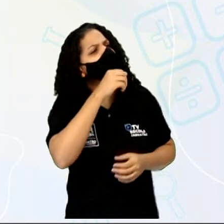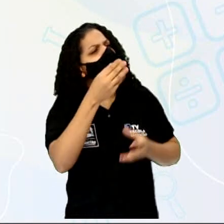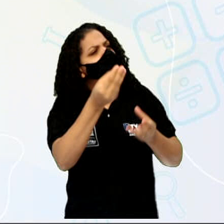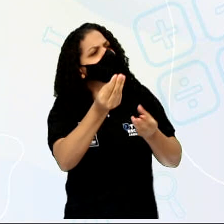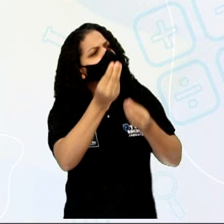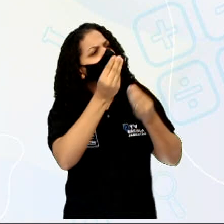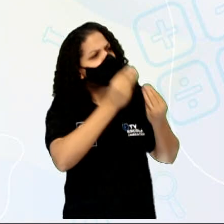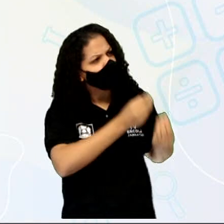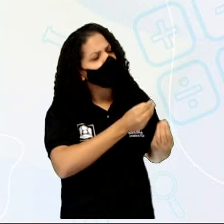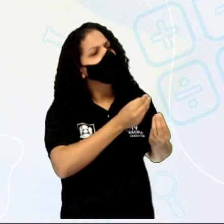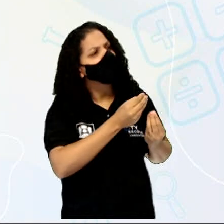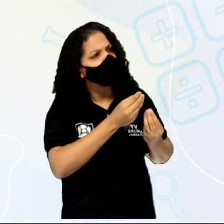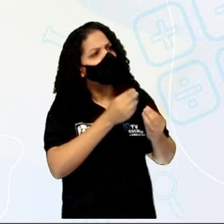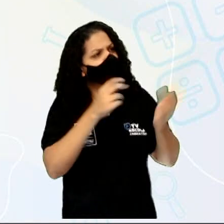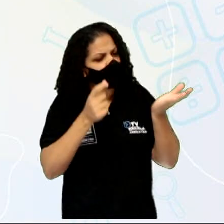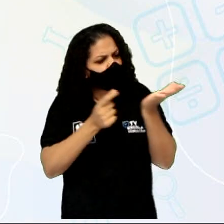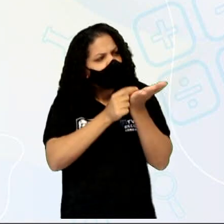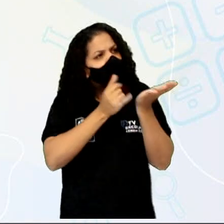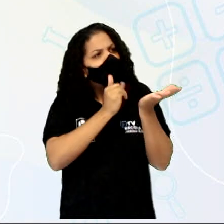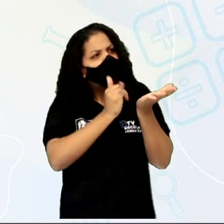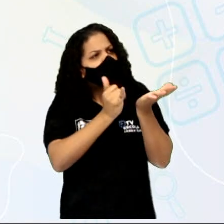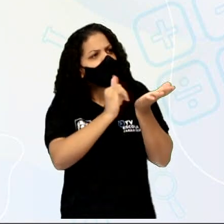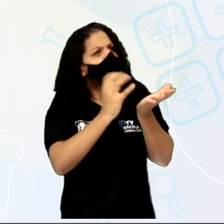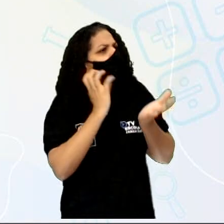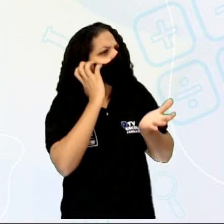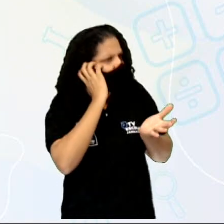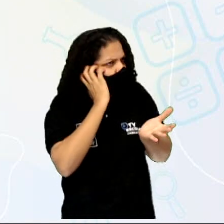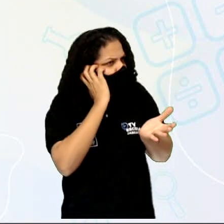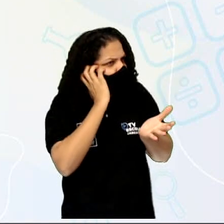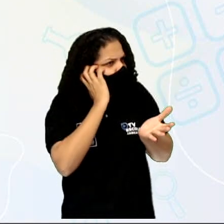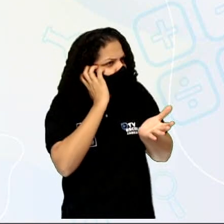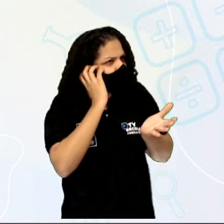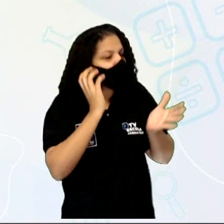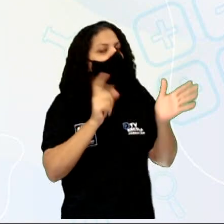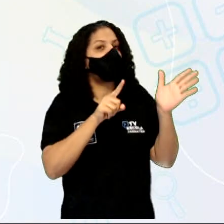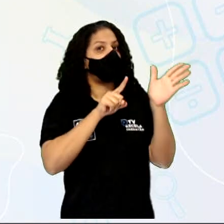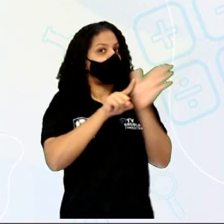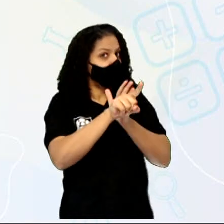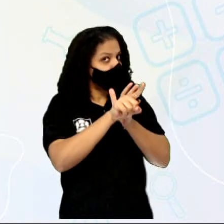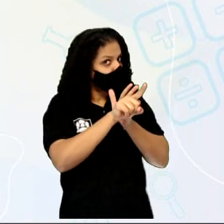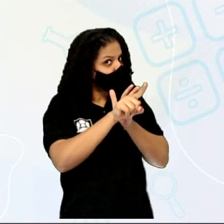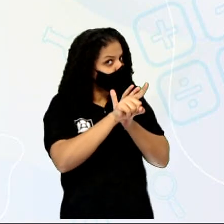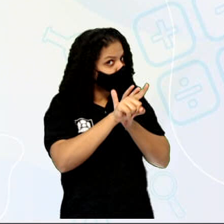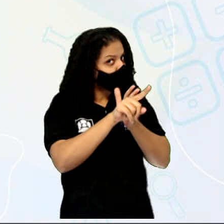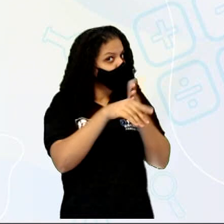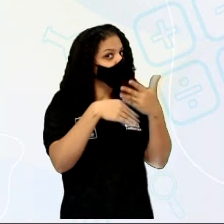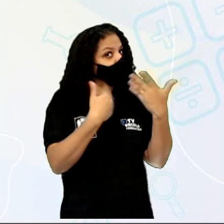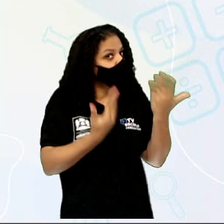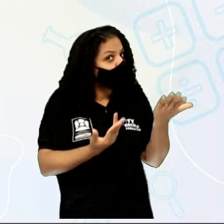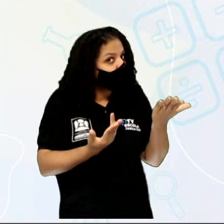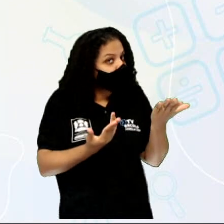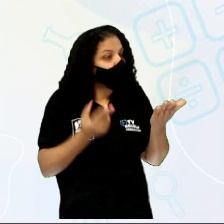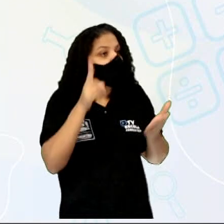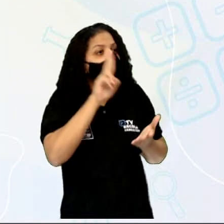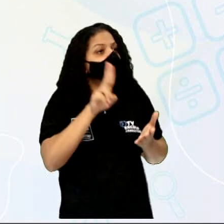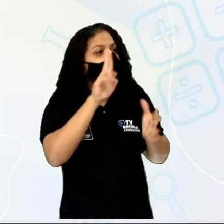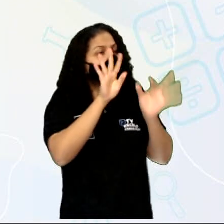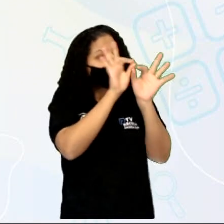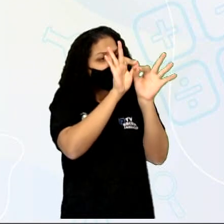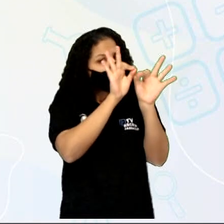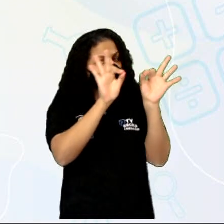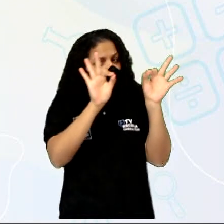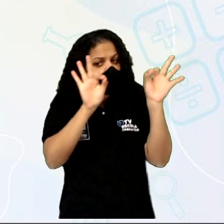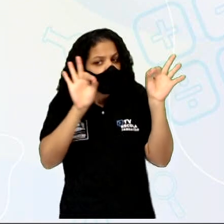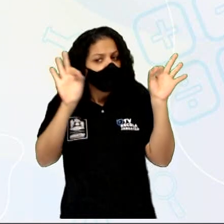rádio? Mafalda fazendo uma pergunta para o pai. Como ela fez uma pergunta, nós temos que colocar no final